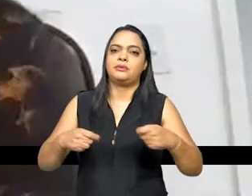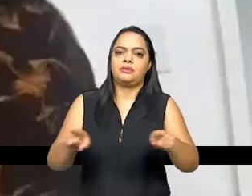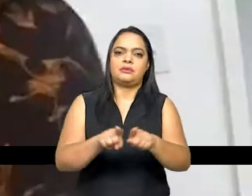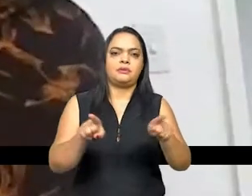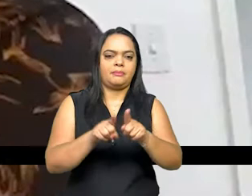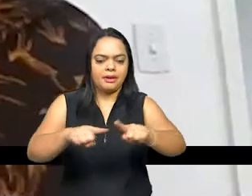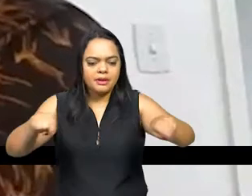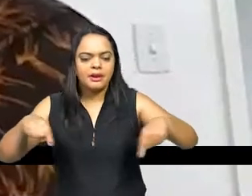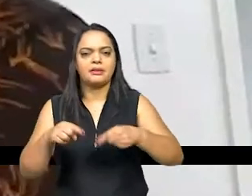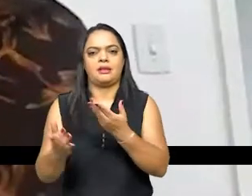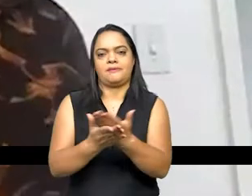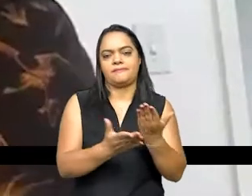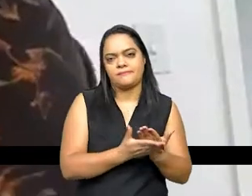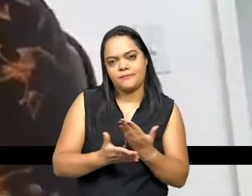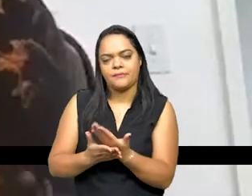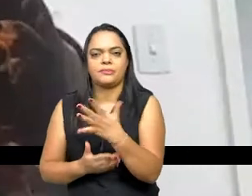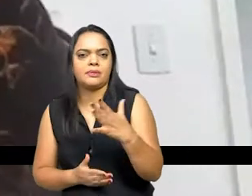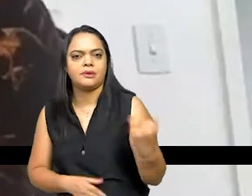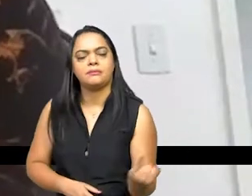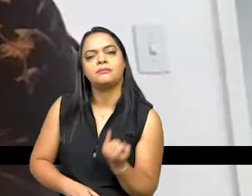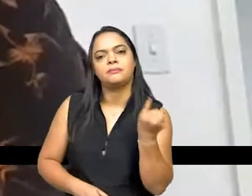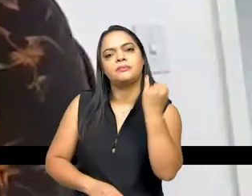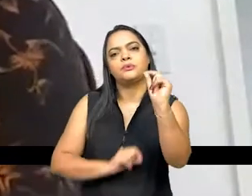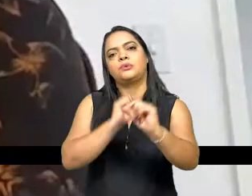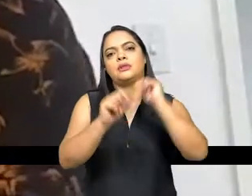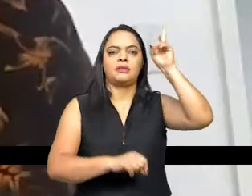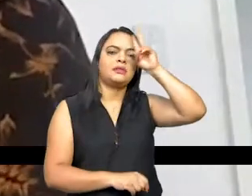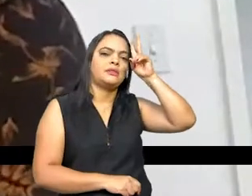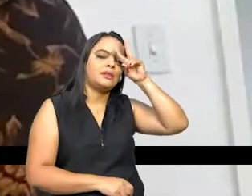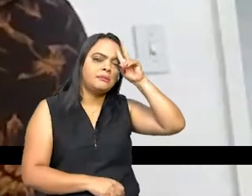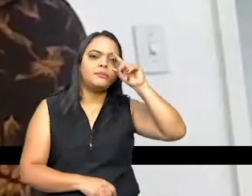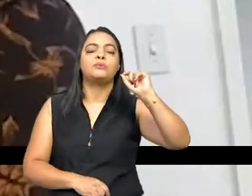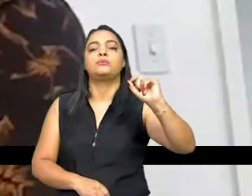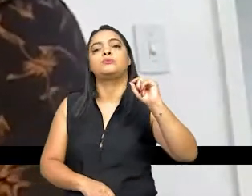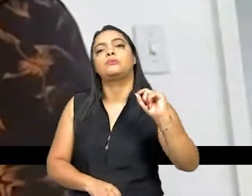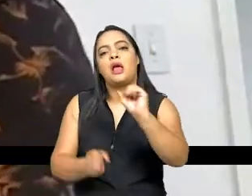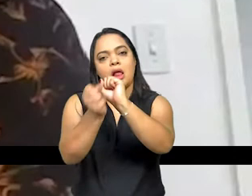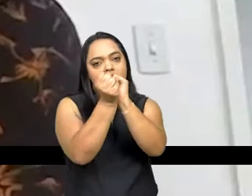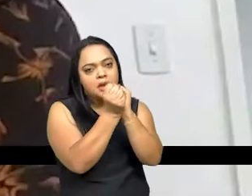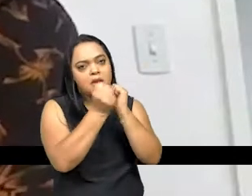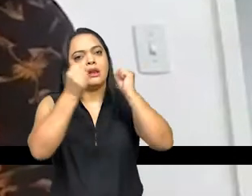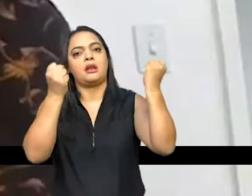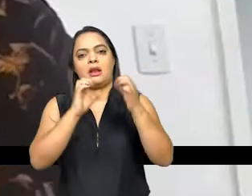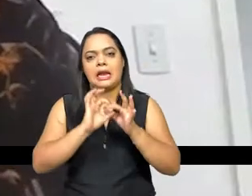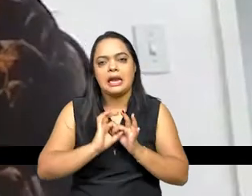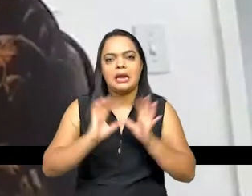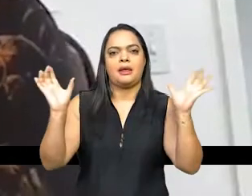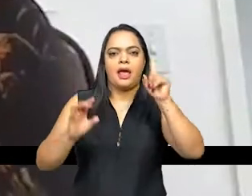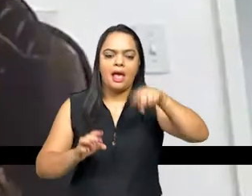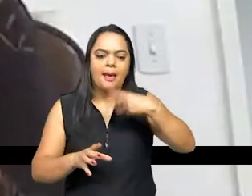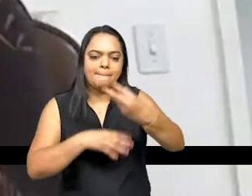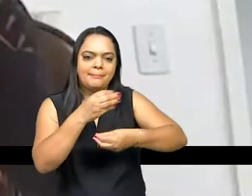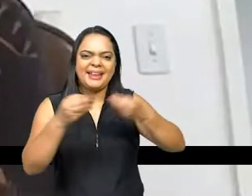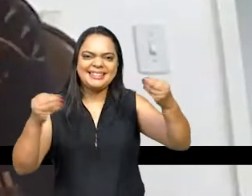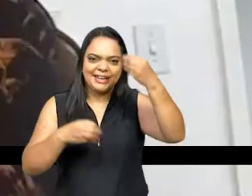precisa levar para a sala de aula, e isso talvez seja importante ressaltar, que a liberdade não foi um presente